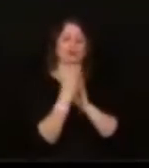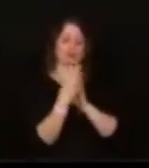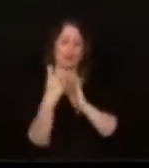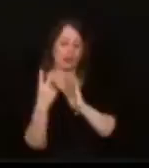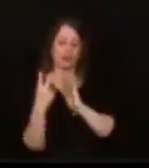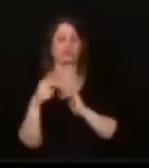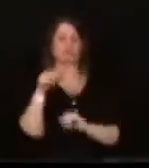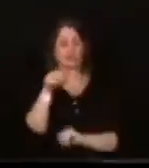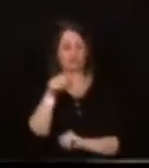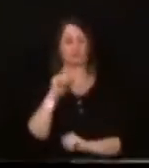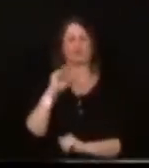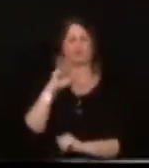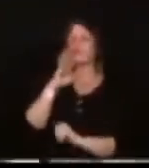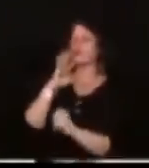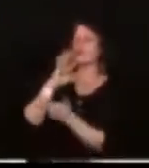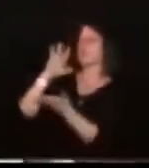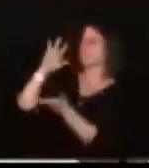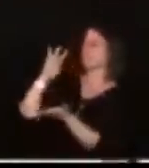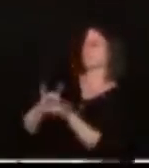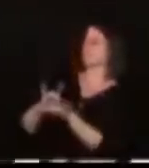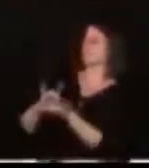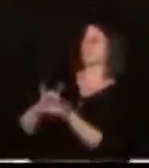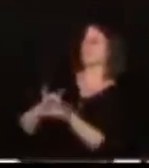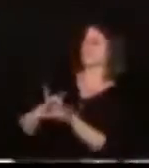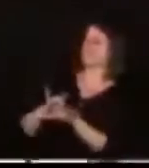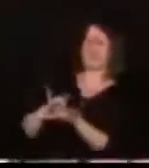a verdade vos libertará.